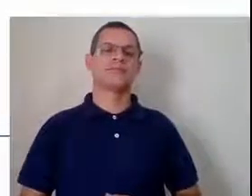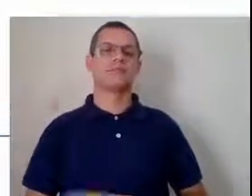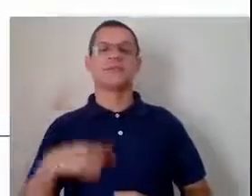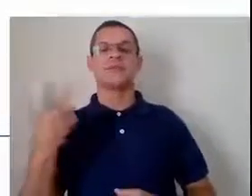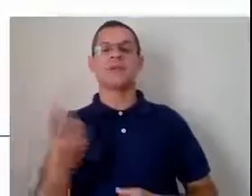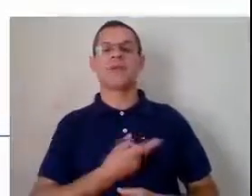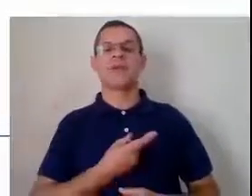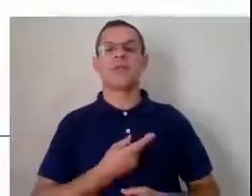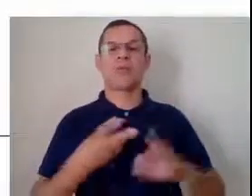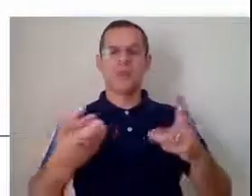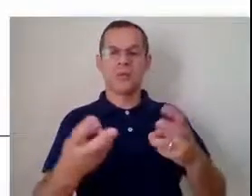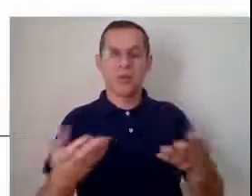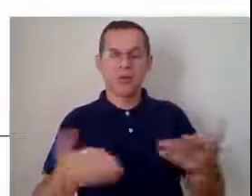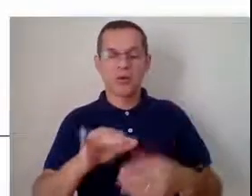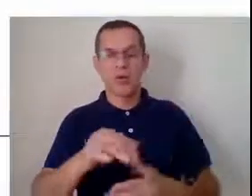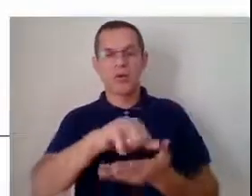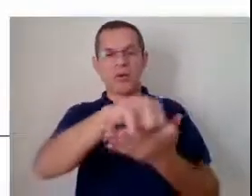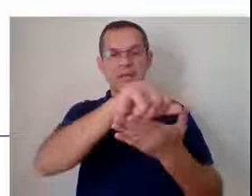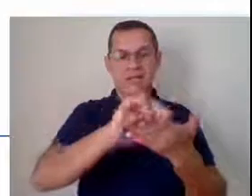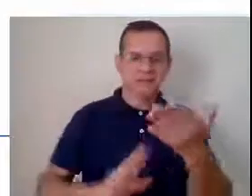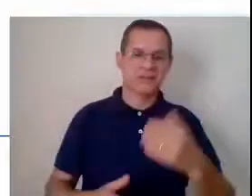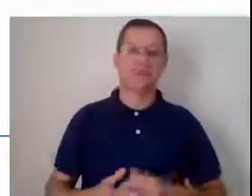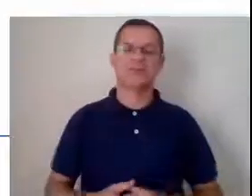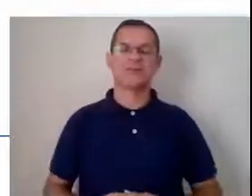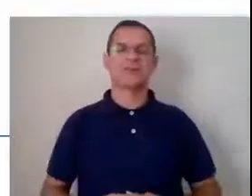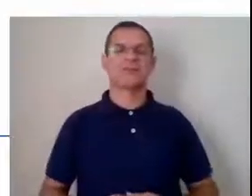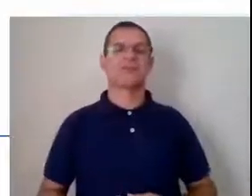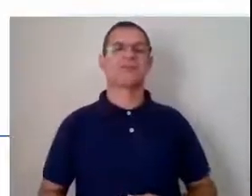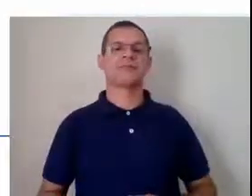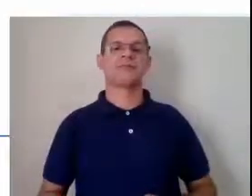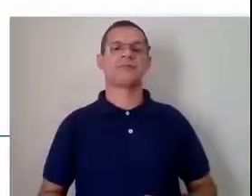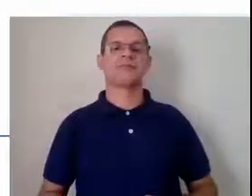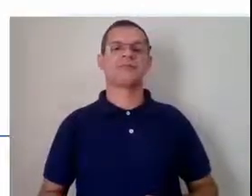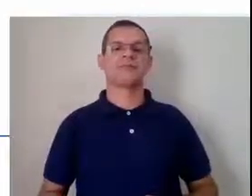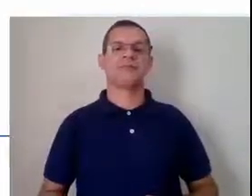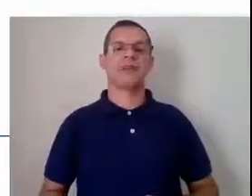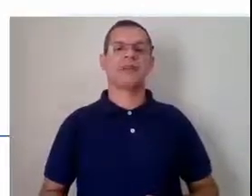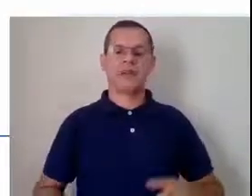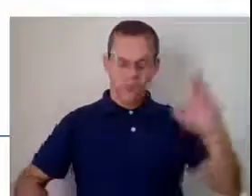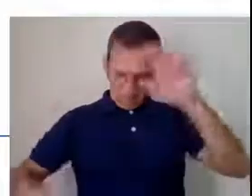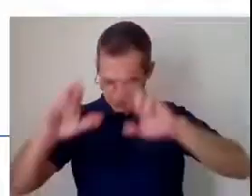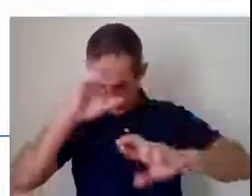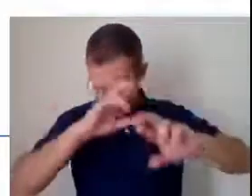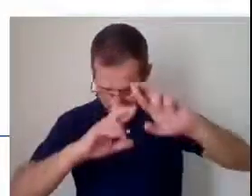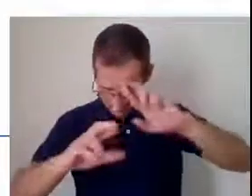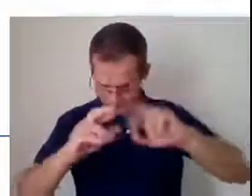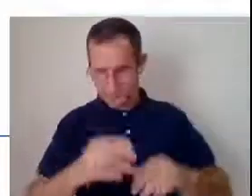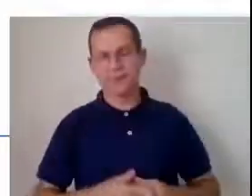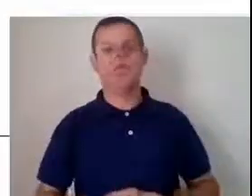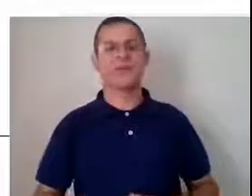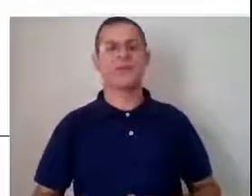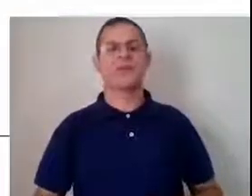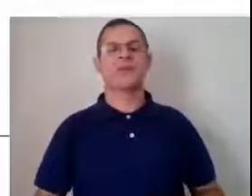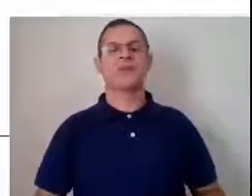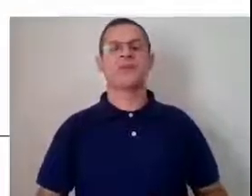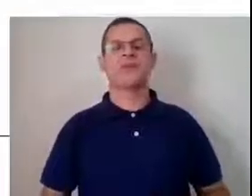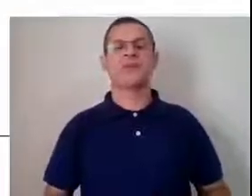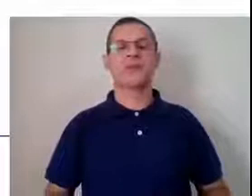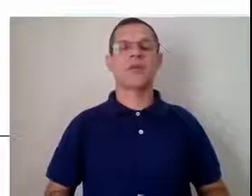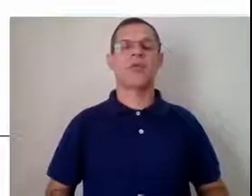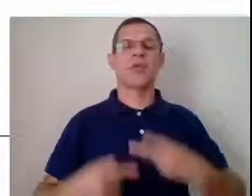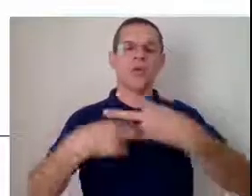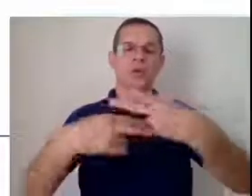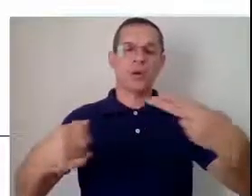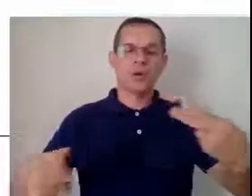Vamos ver aí um exercício, né, e analisar algumas